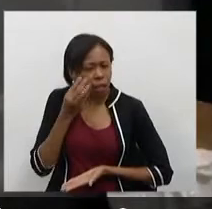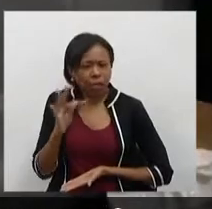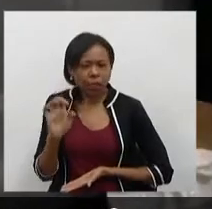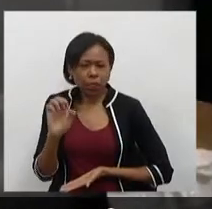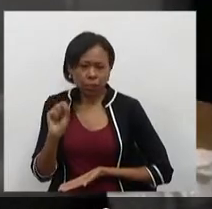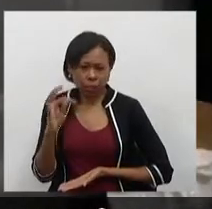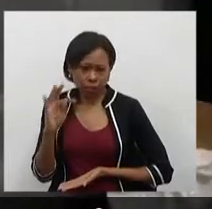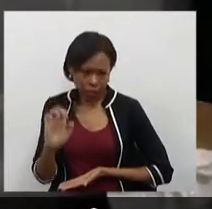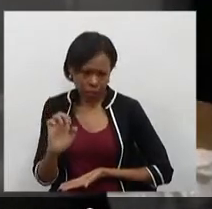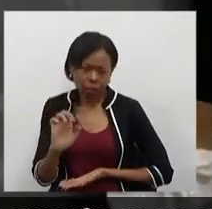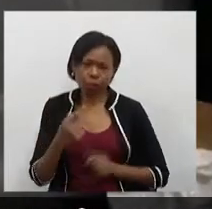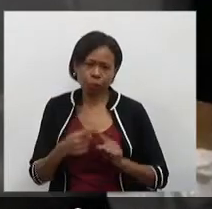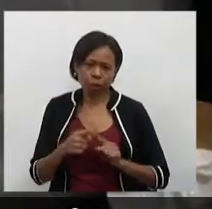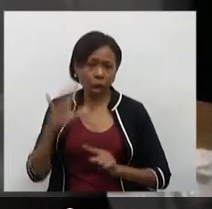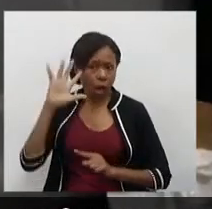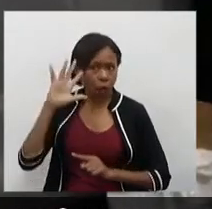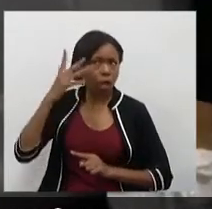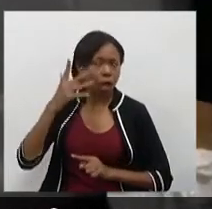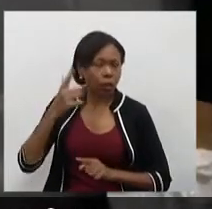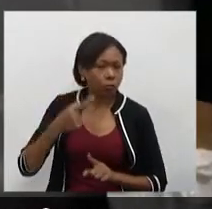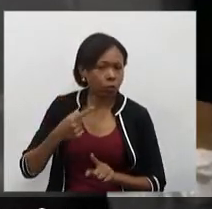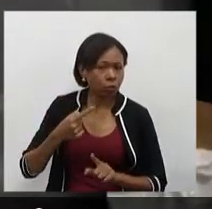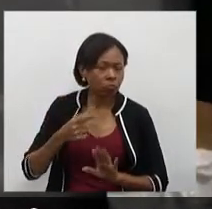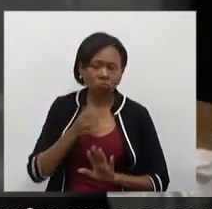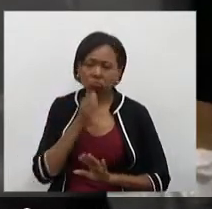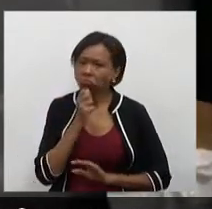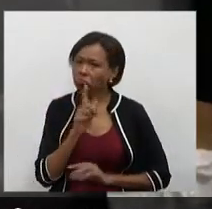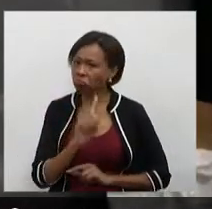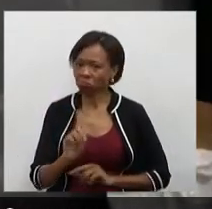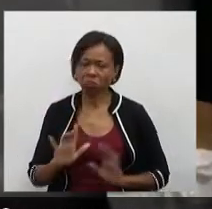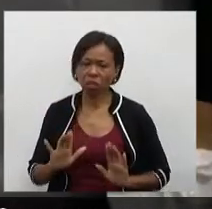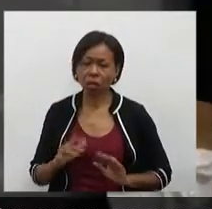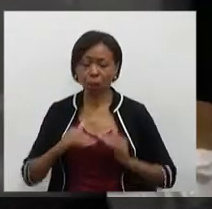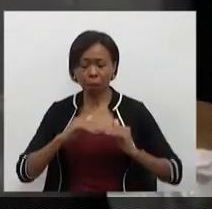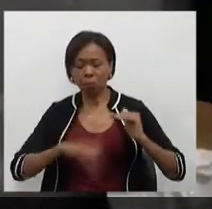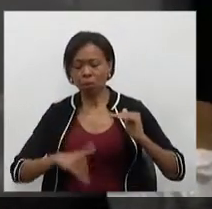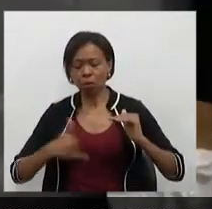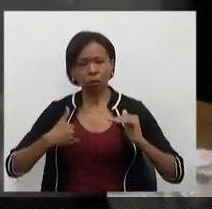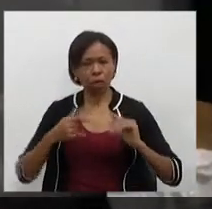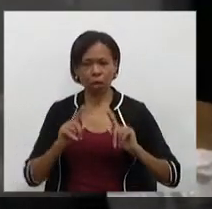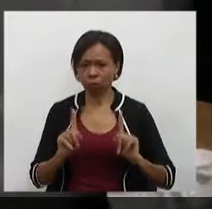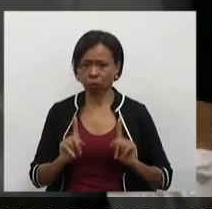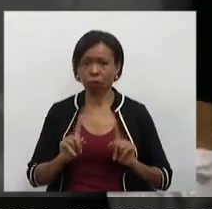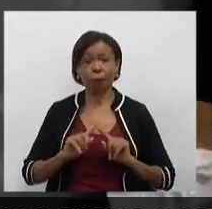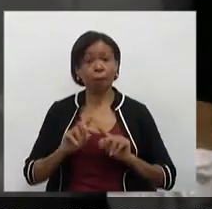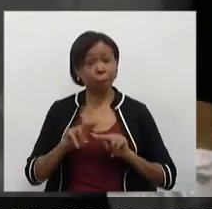resultados específicos para populações menores aí, né, de idade. Então, por isso,